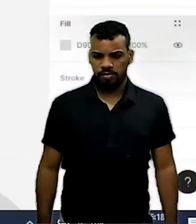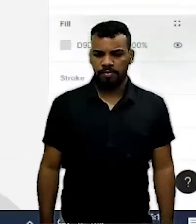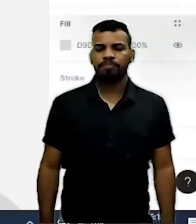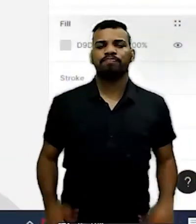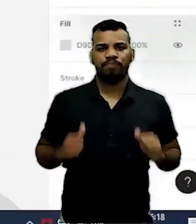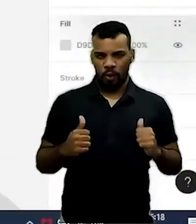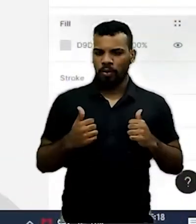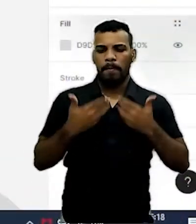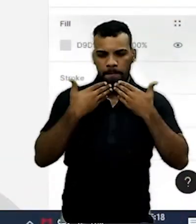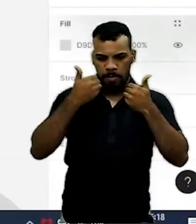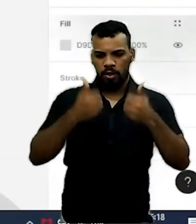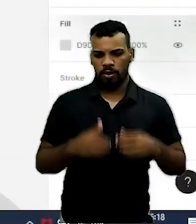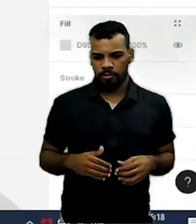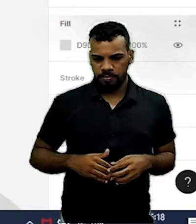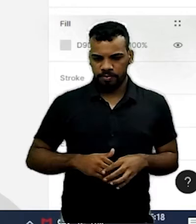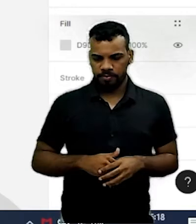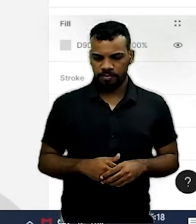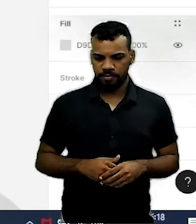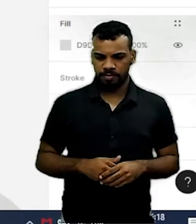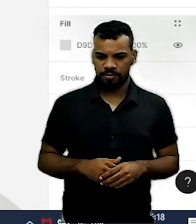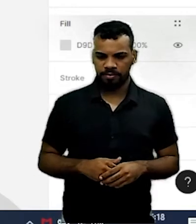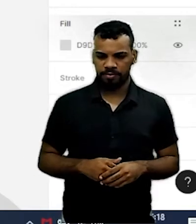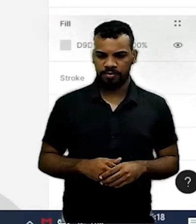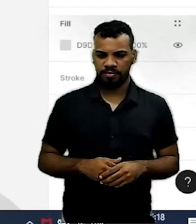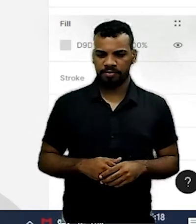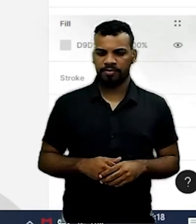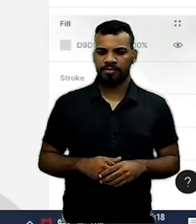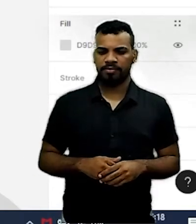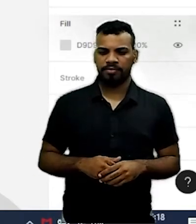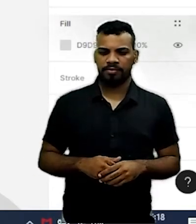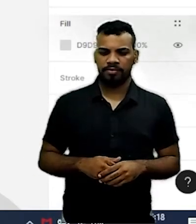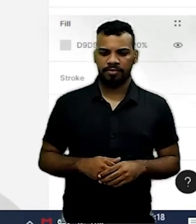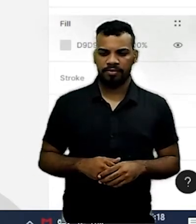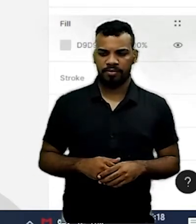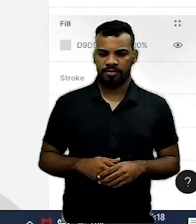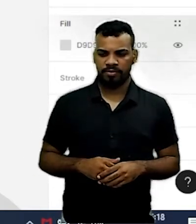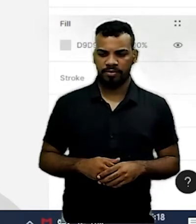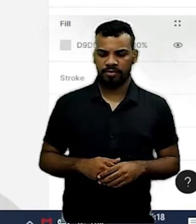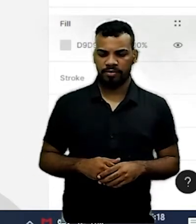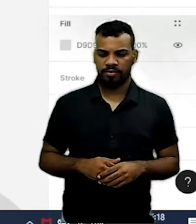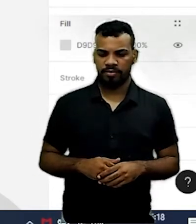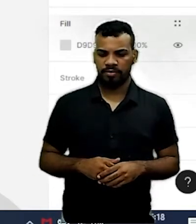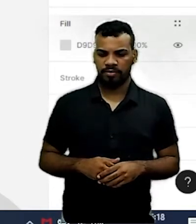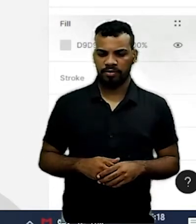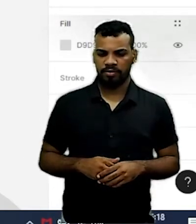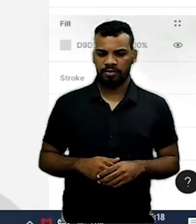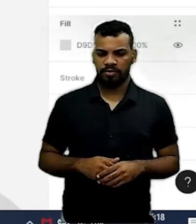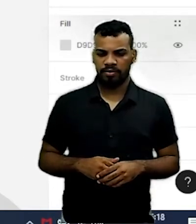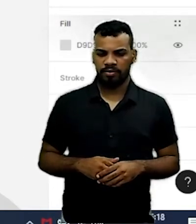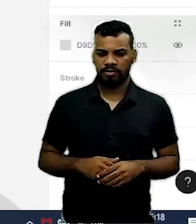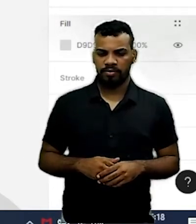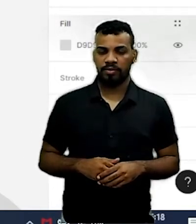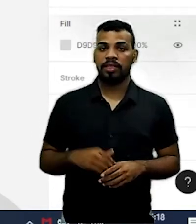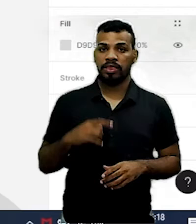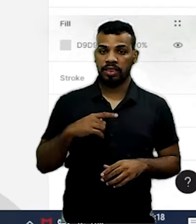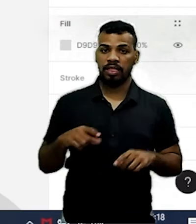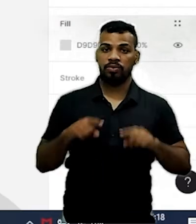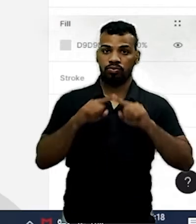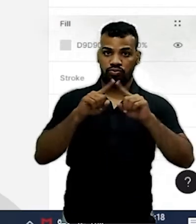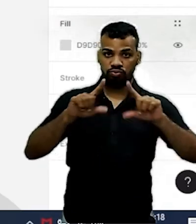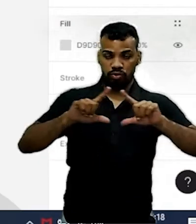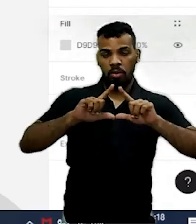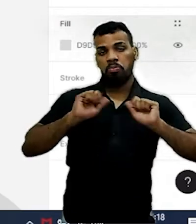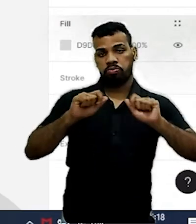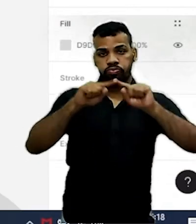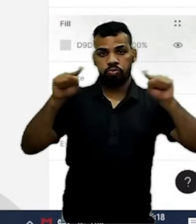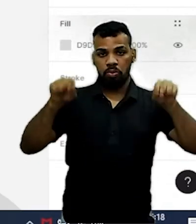Perfeito. O meu count, ele está aqui em 3, por ser um triângulo, mas se eu quiser um quadrado, por exemplo, posso fazer